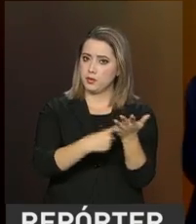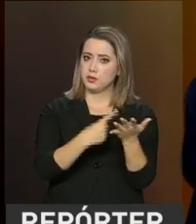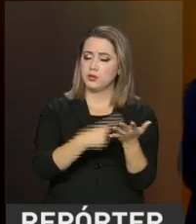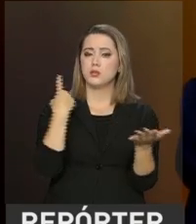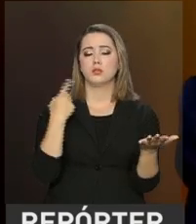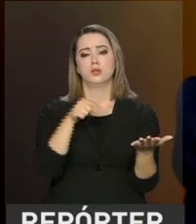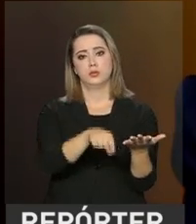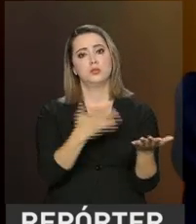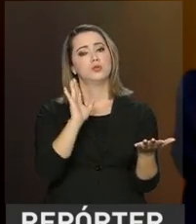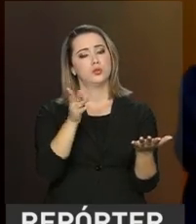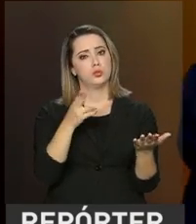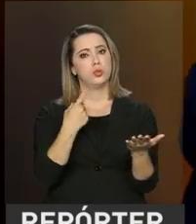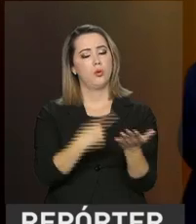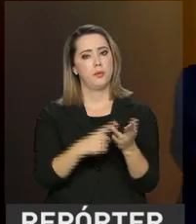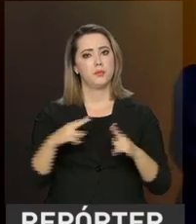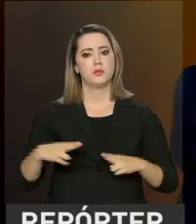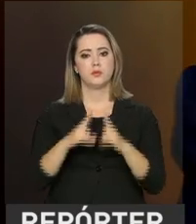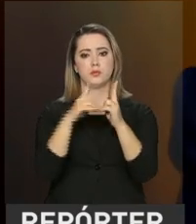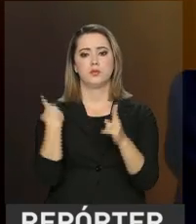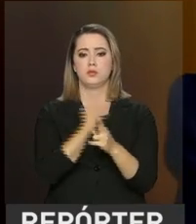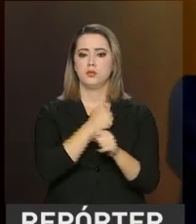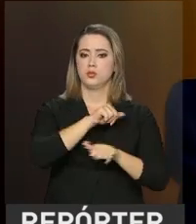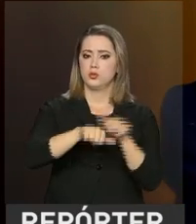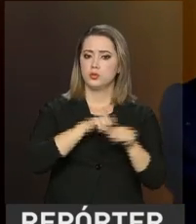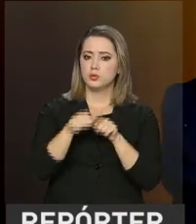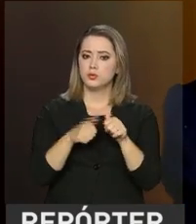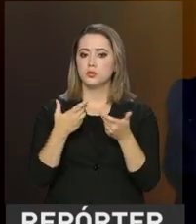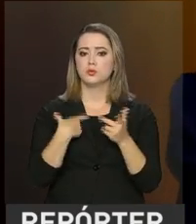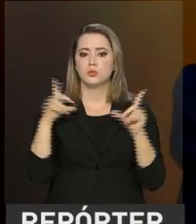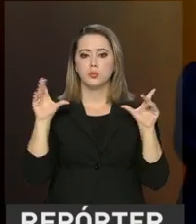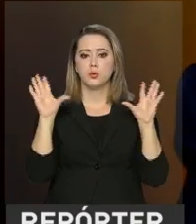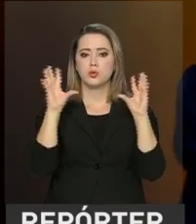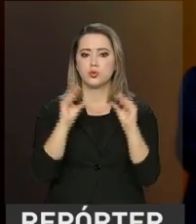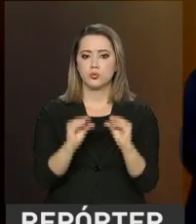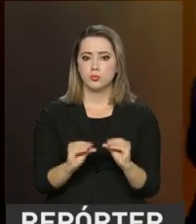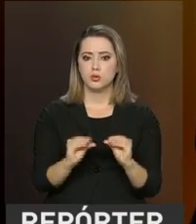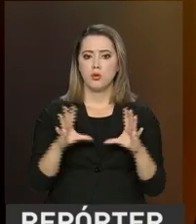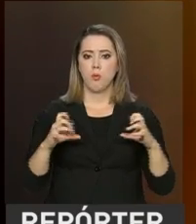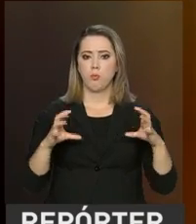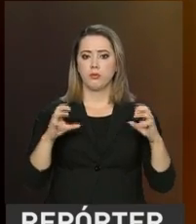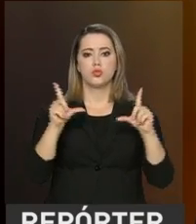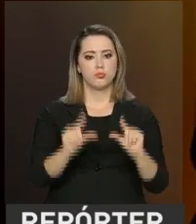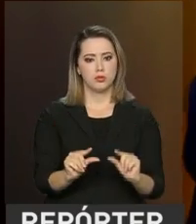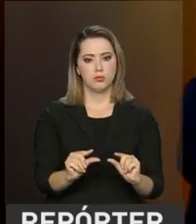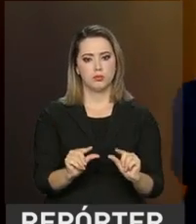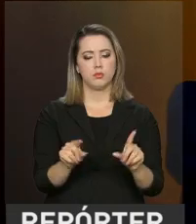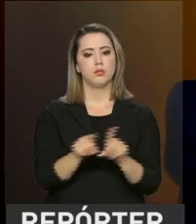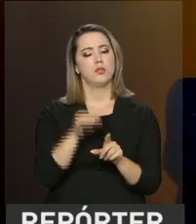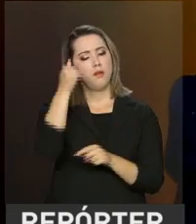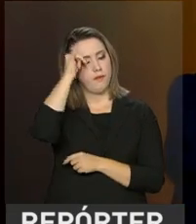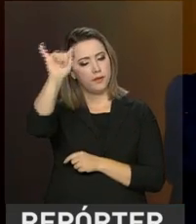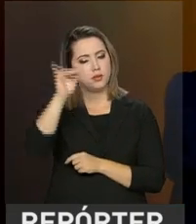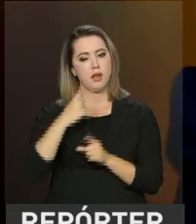aquilo que foi acertado em Paris para nós migrarmos para uma economia de baixo carbono e podermos, dessa forma, evitar o